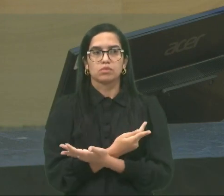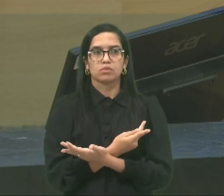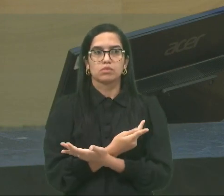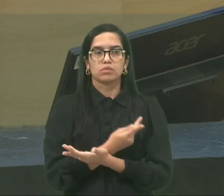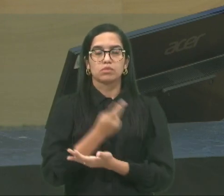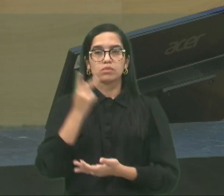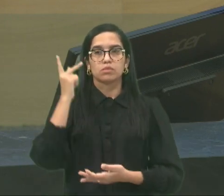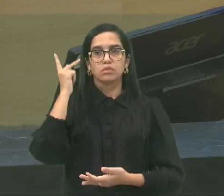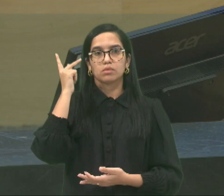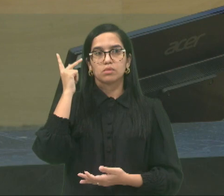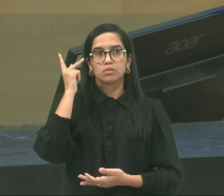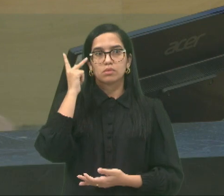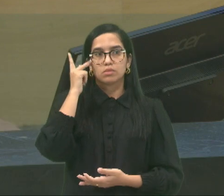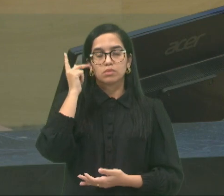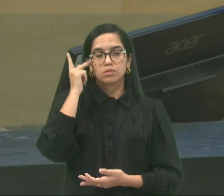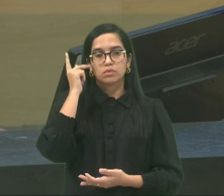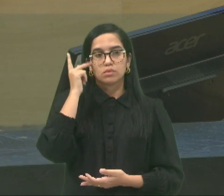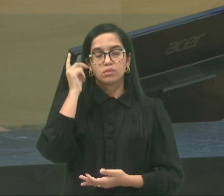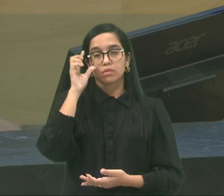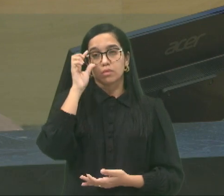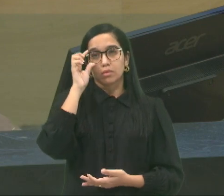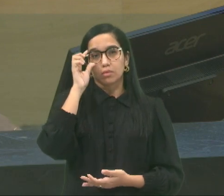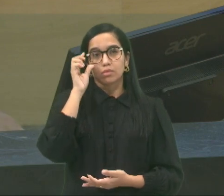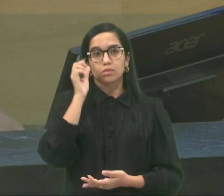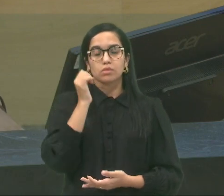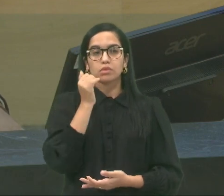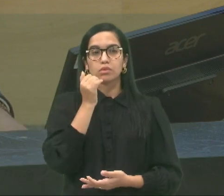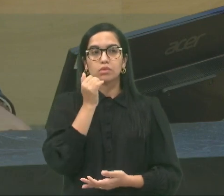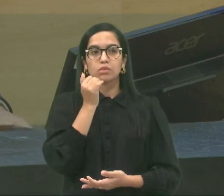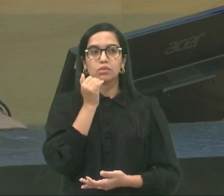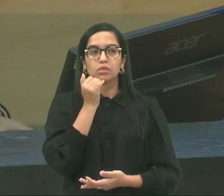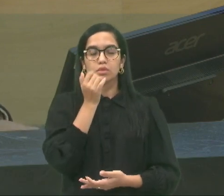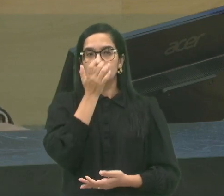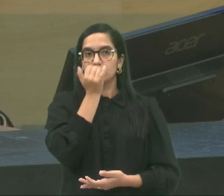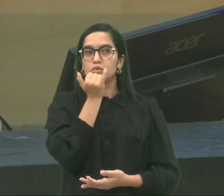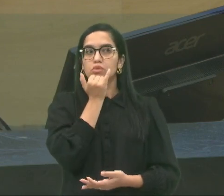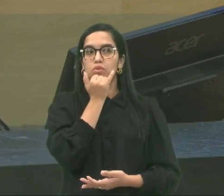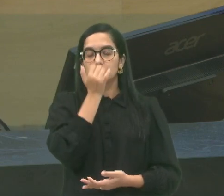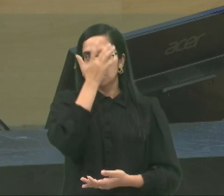uma florianense, a enfermeira Jandra